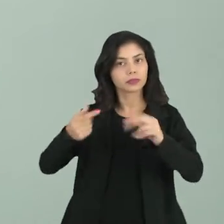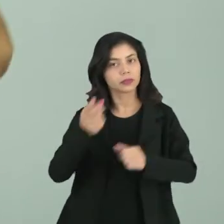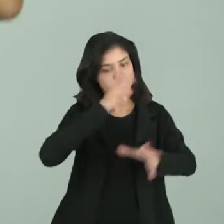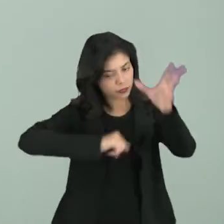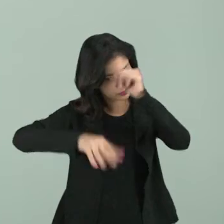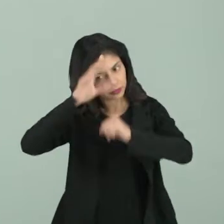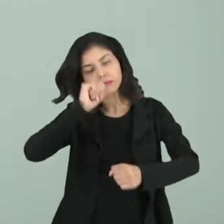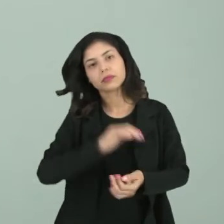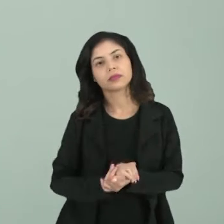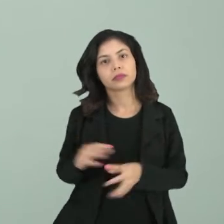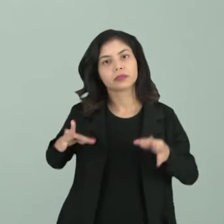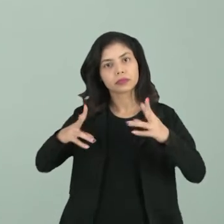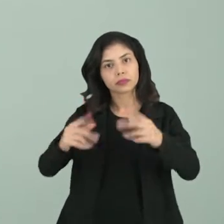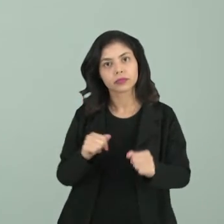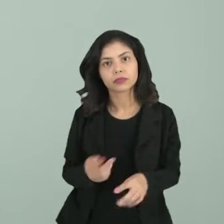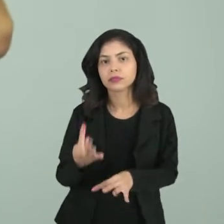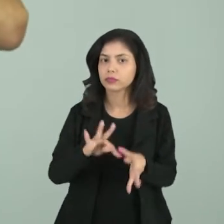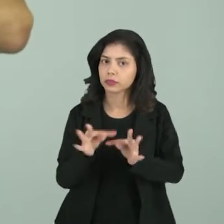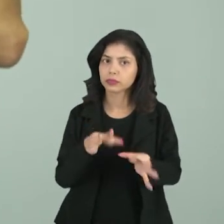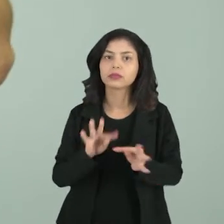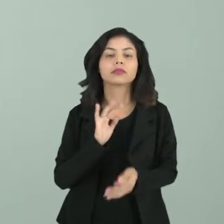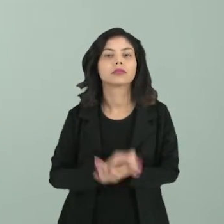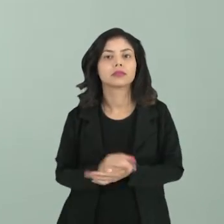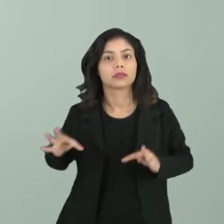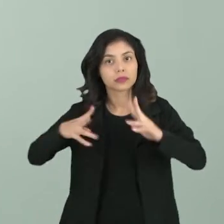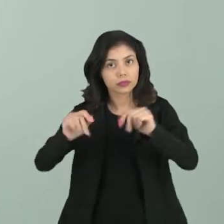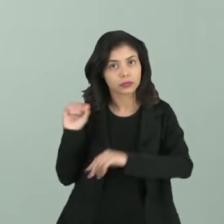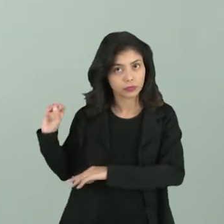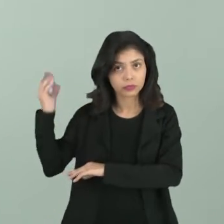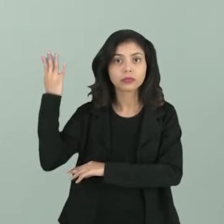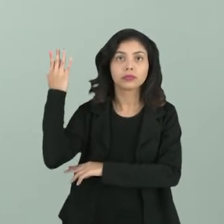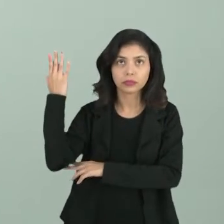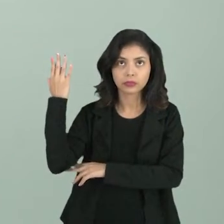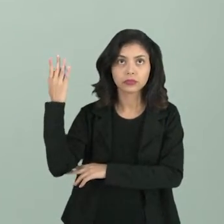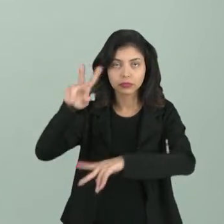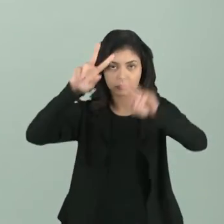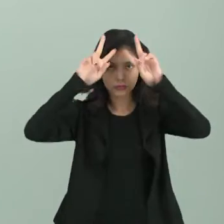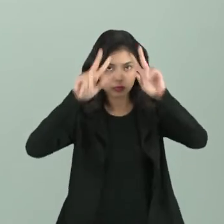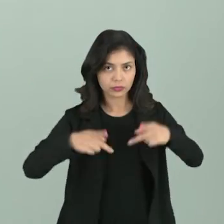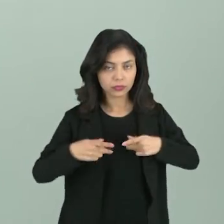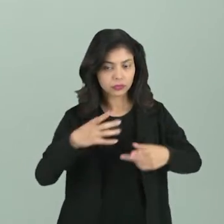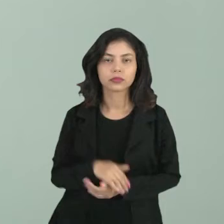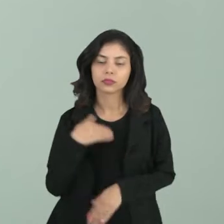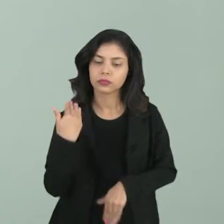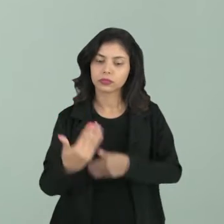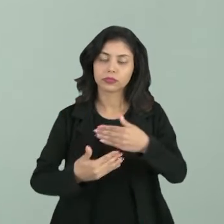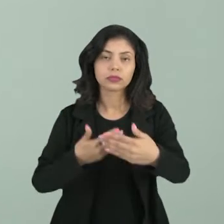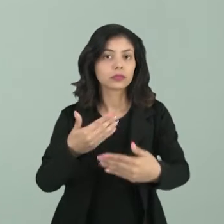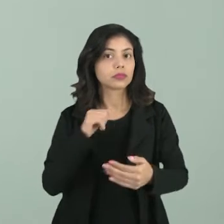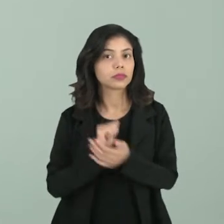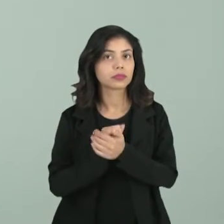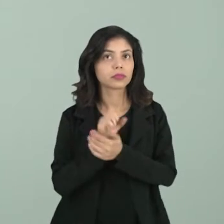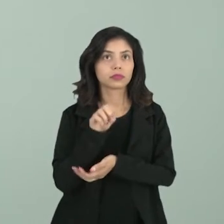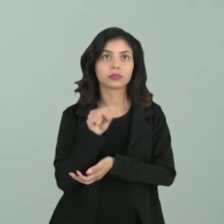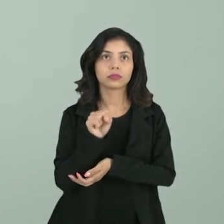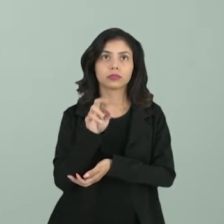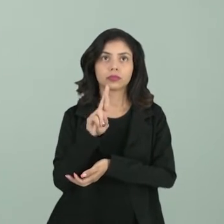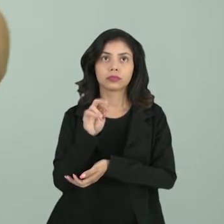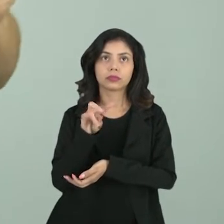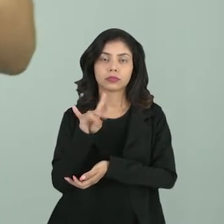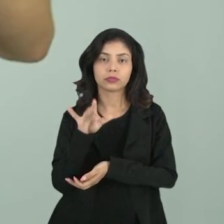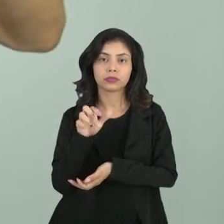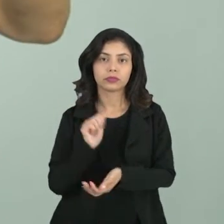as gerações futuras, ou seja, com aqueles que ainda vão nascer. Por